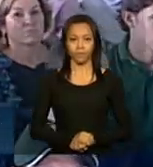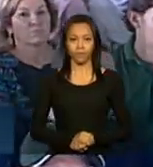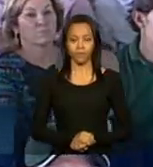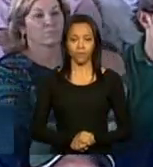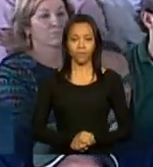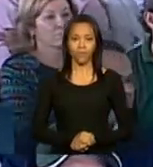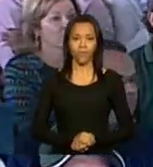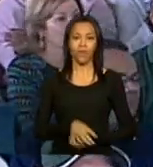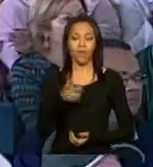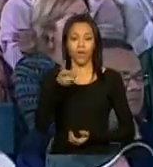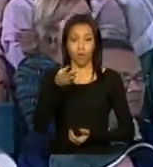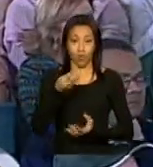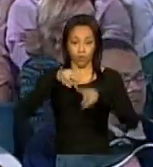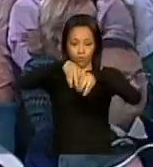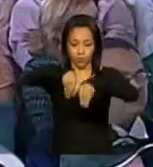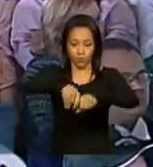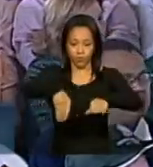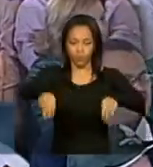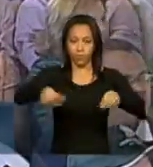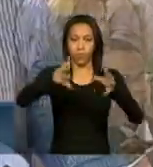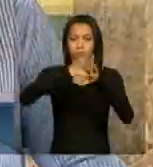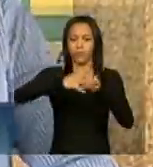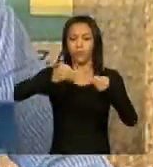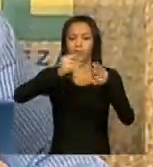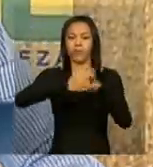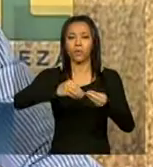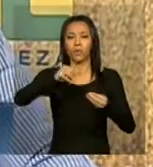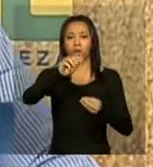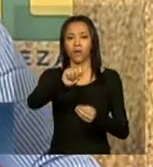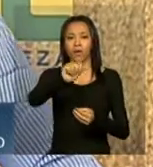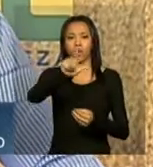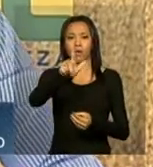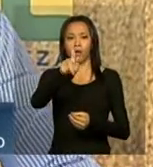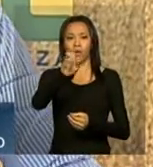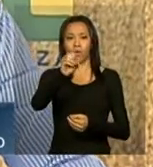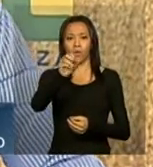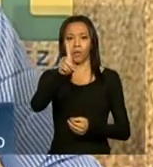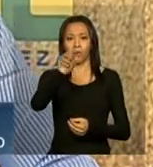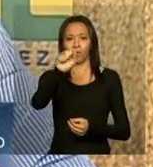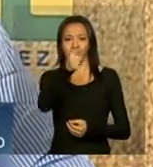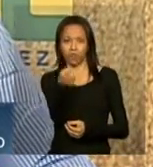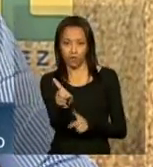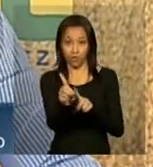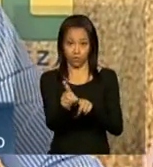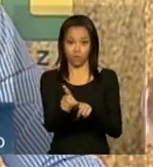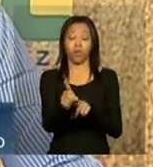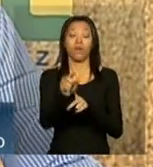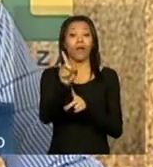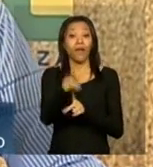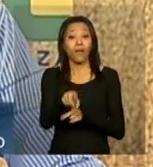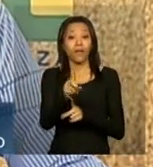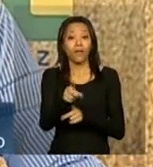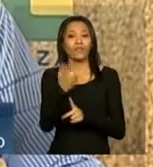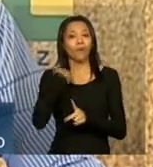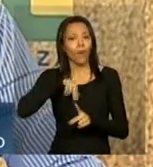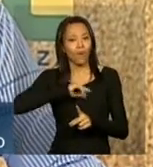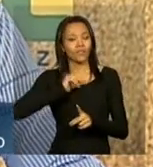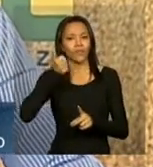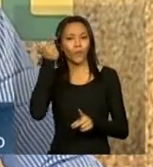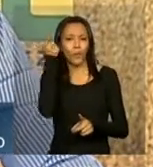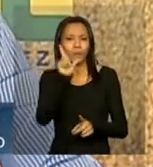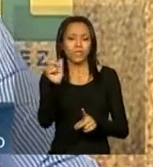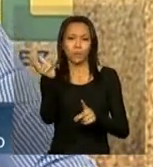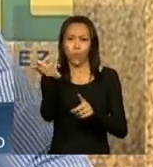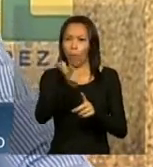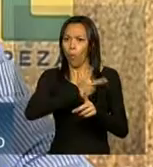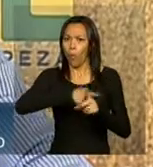Na cultura do algodão, tínhamos a convicção de que, em médio prazo, também seríamos elevados à categoria de